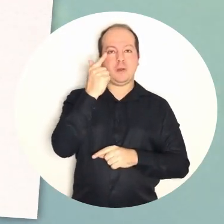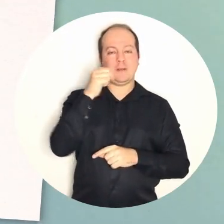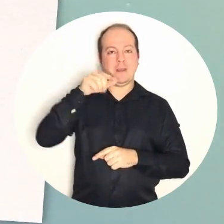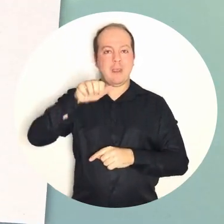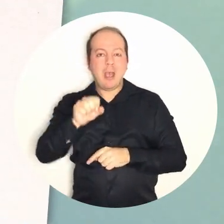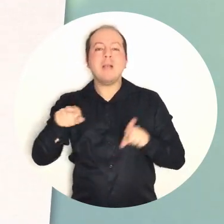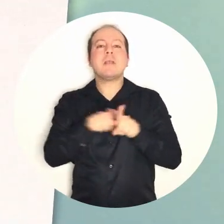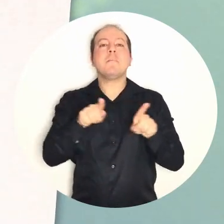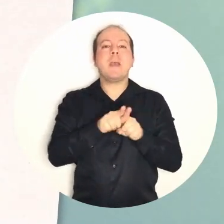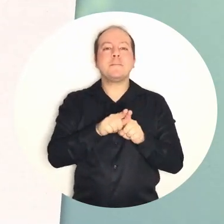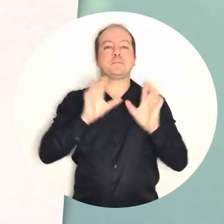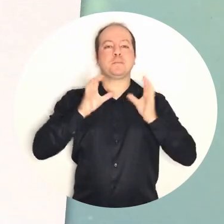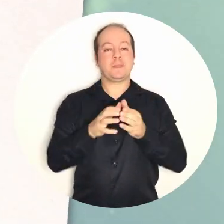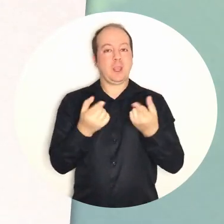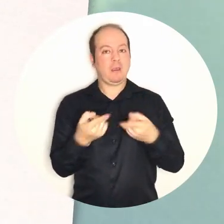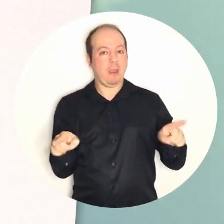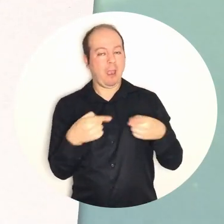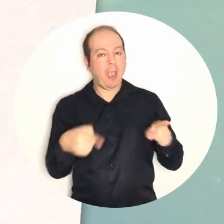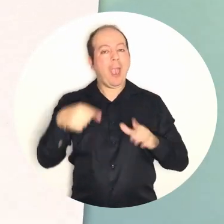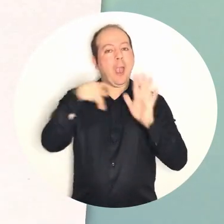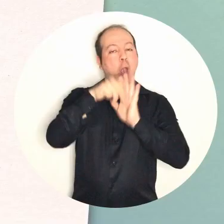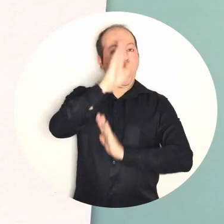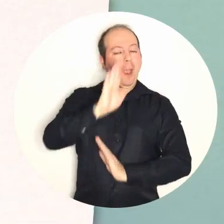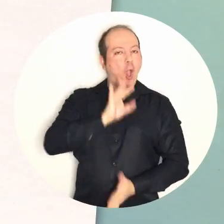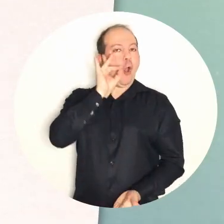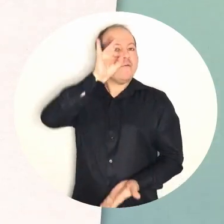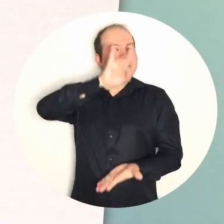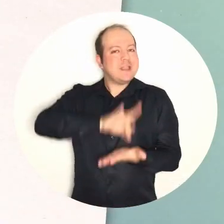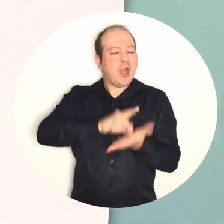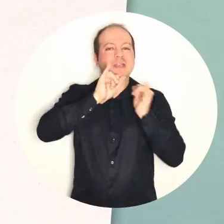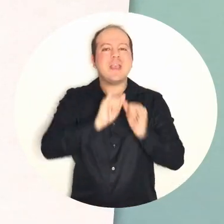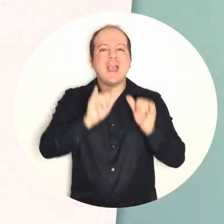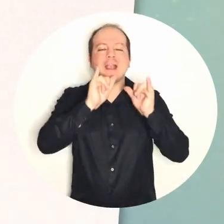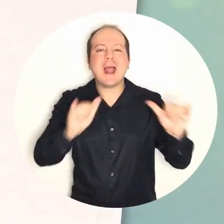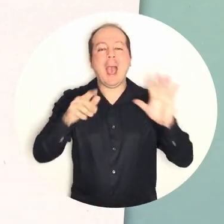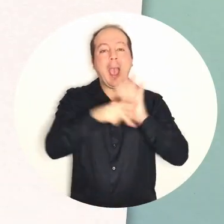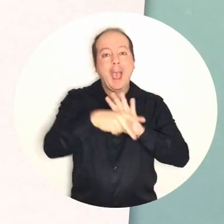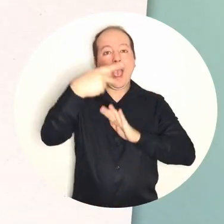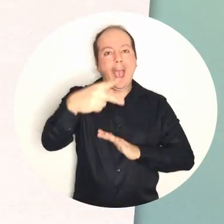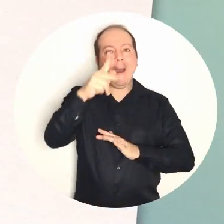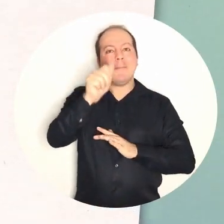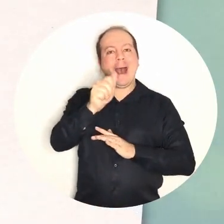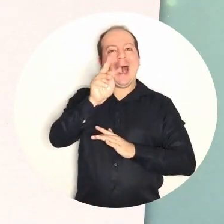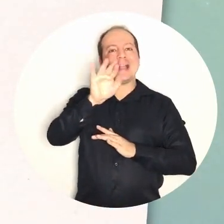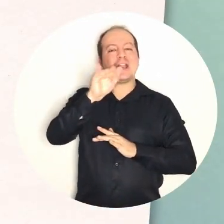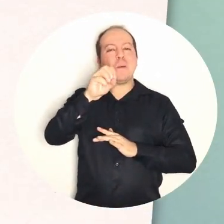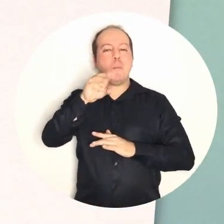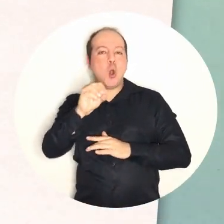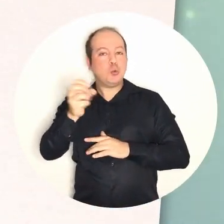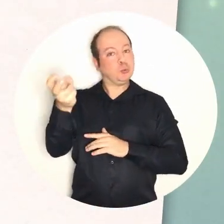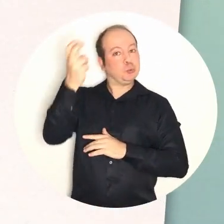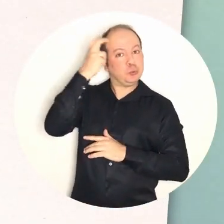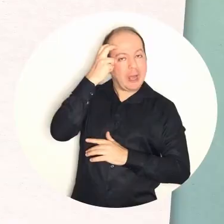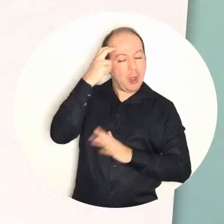48.727, a Orquestra Sinfônica Brasileira é oficialmente declarada Patrimônio Cultural de